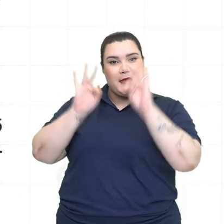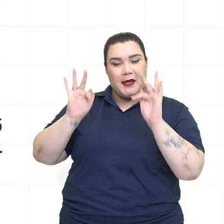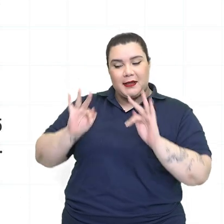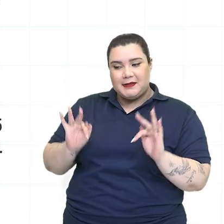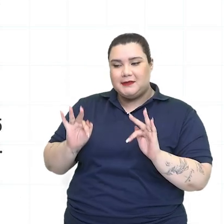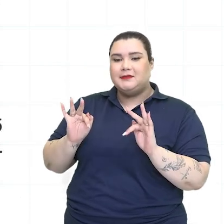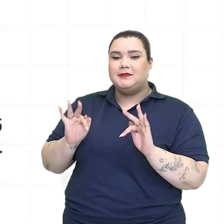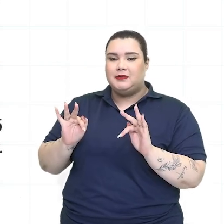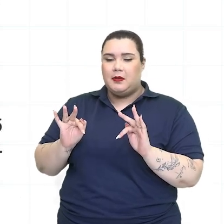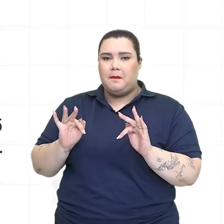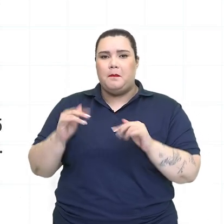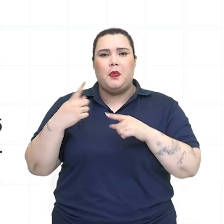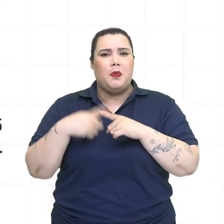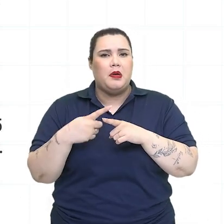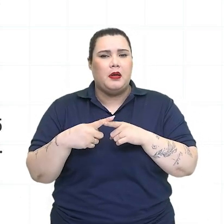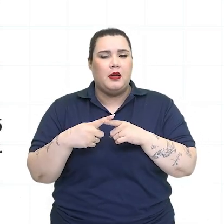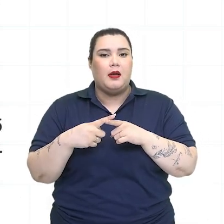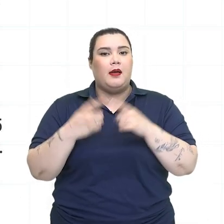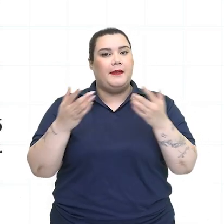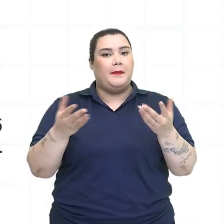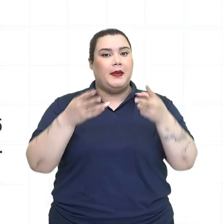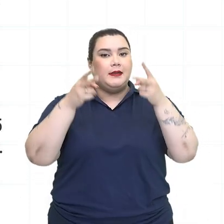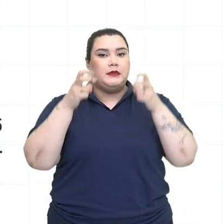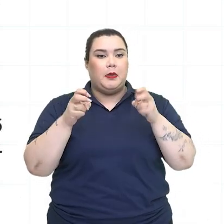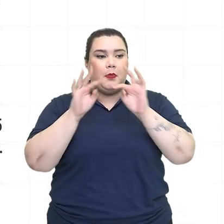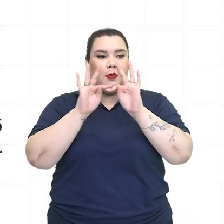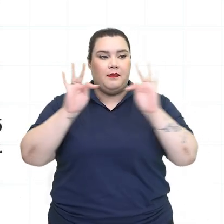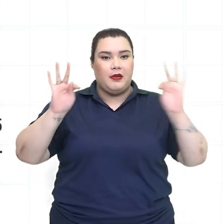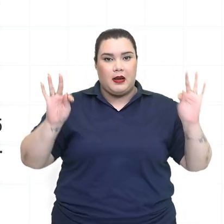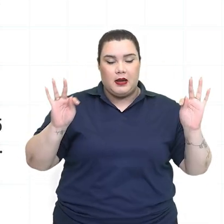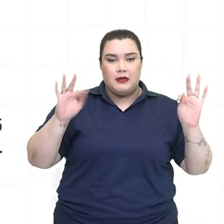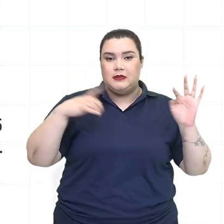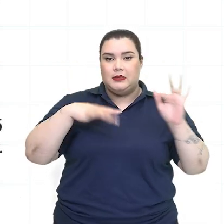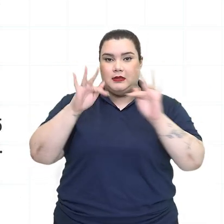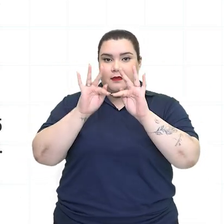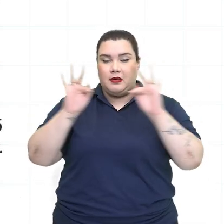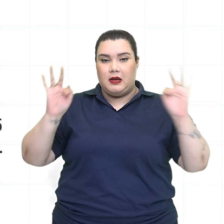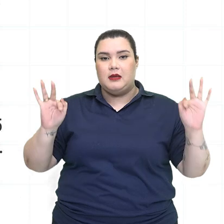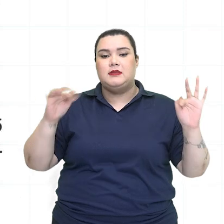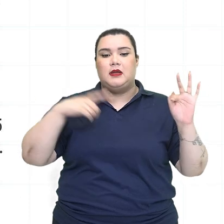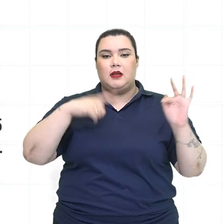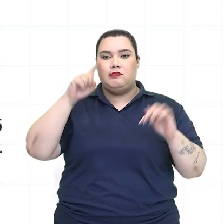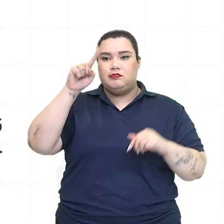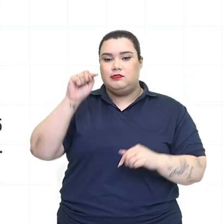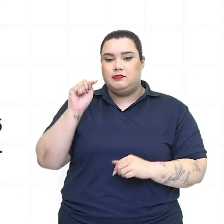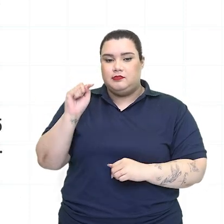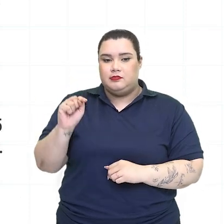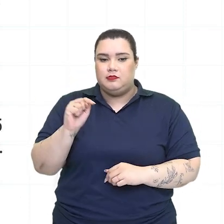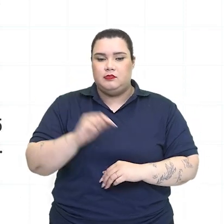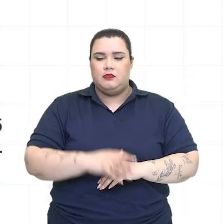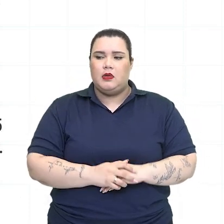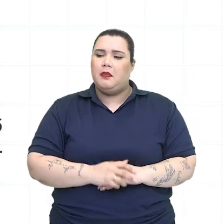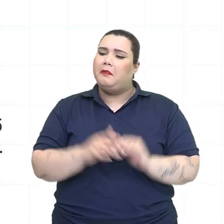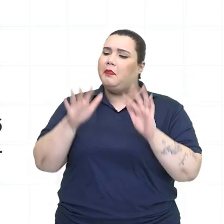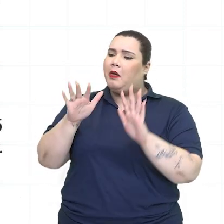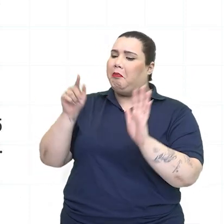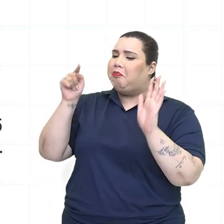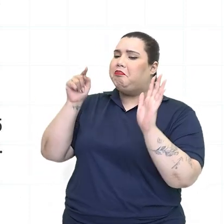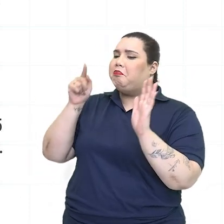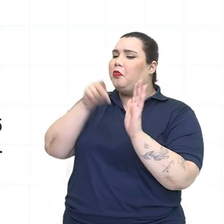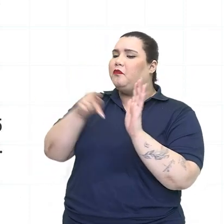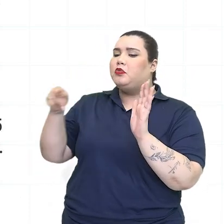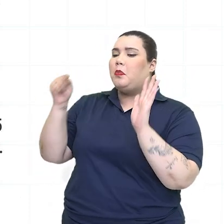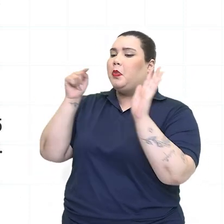E como é que eu sei? Através do ponto de exclamação. E o que foi